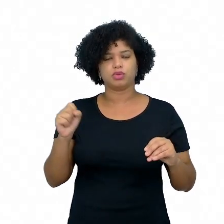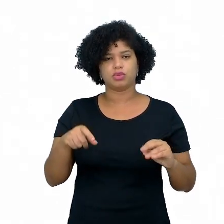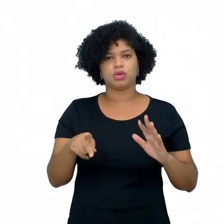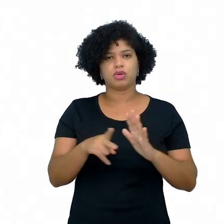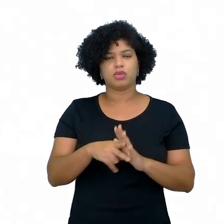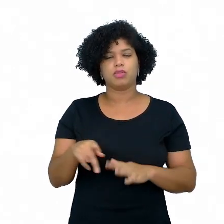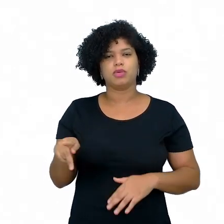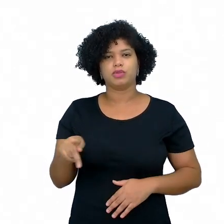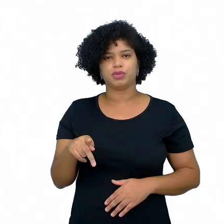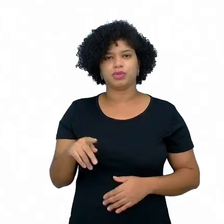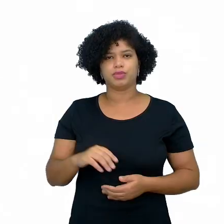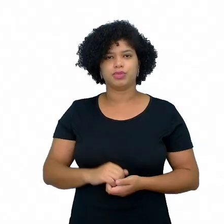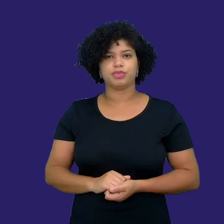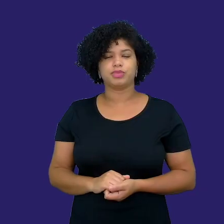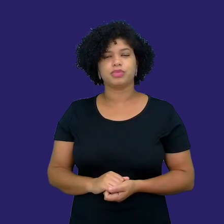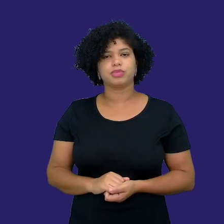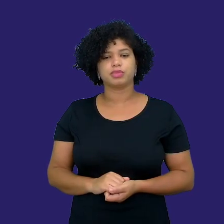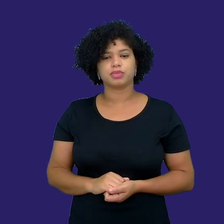pelo professor.